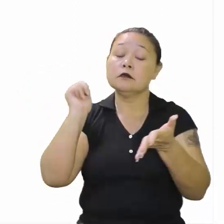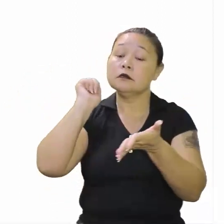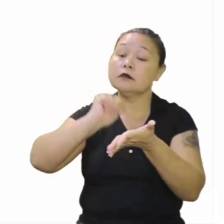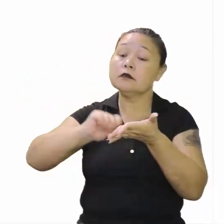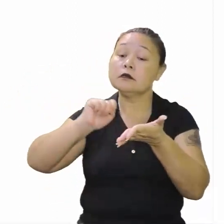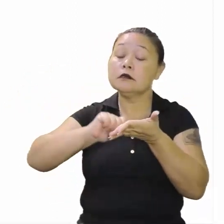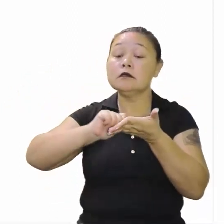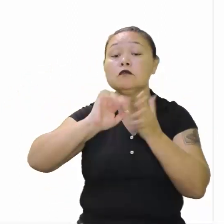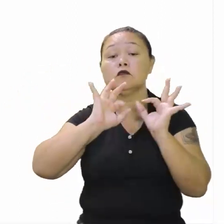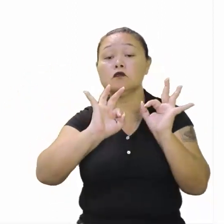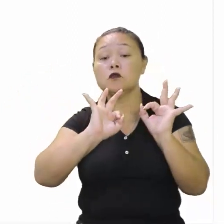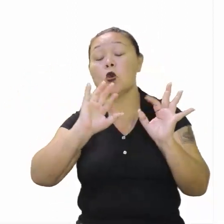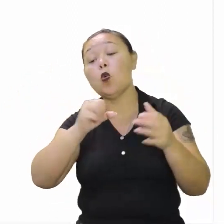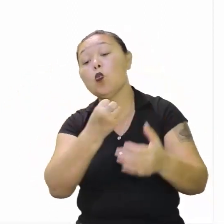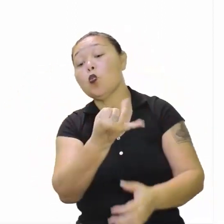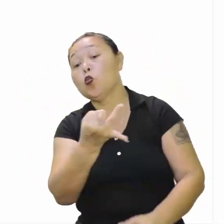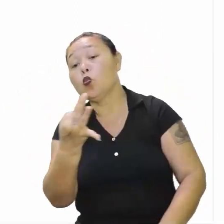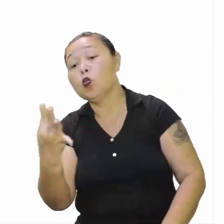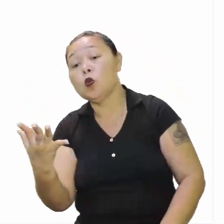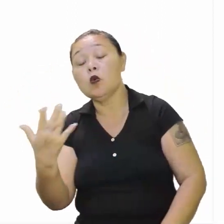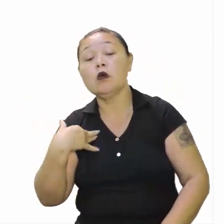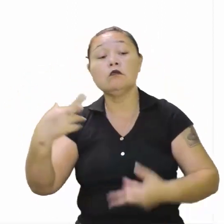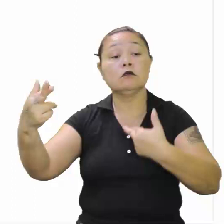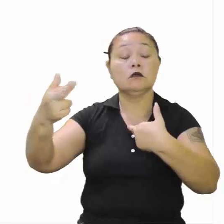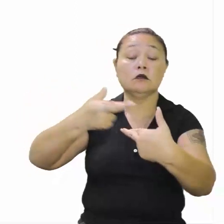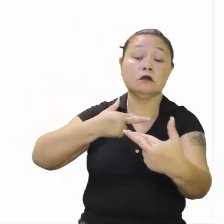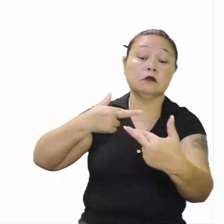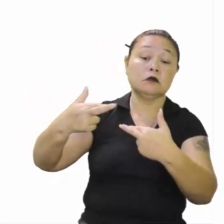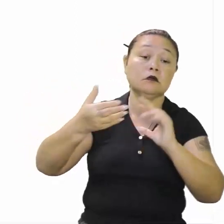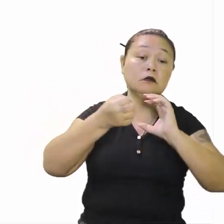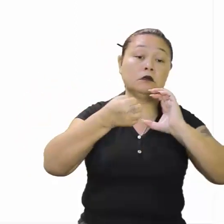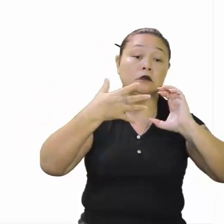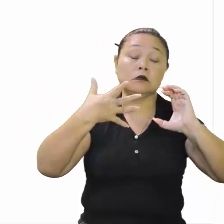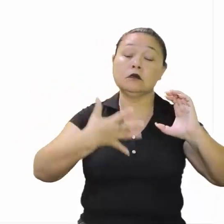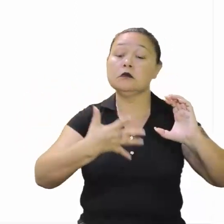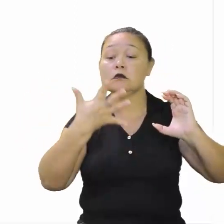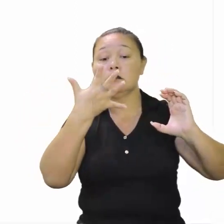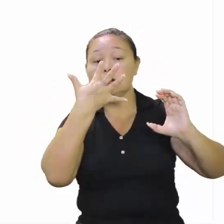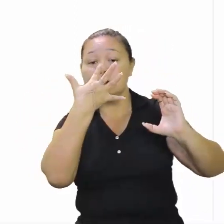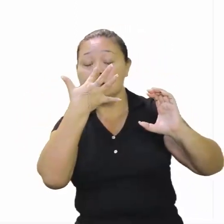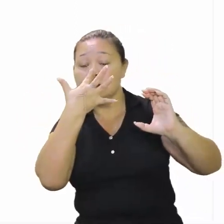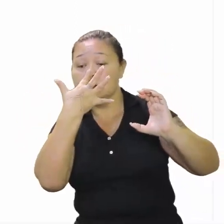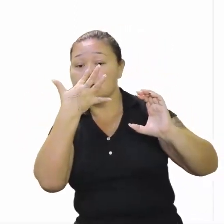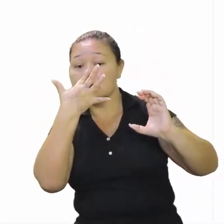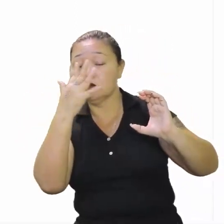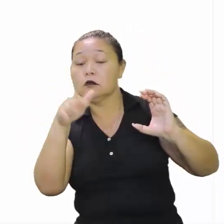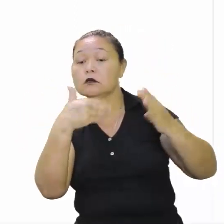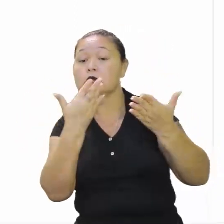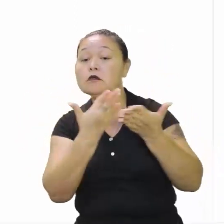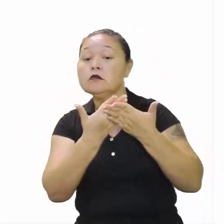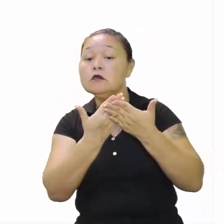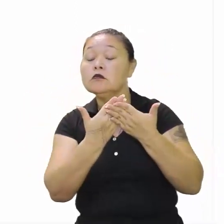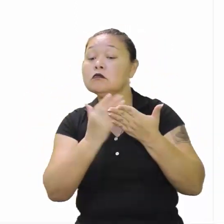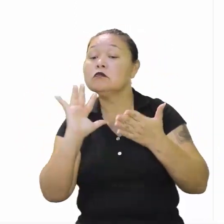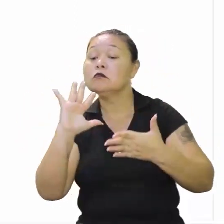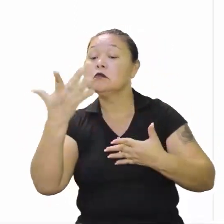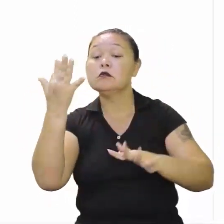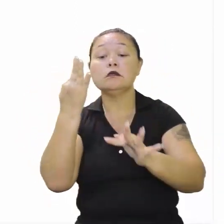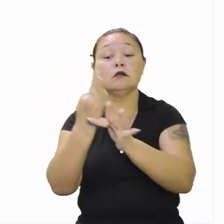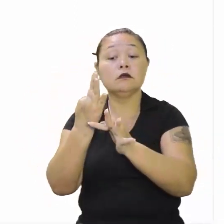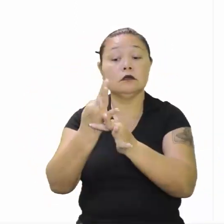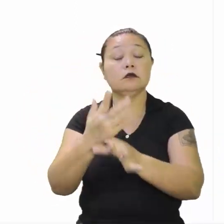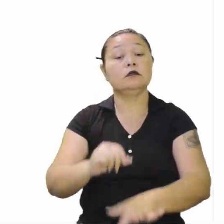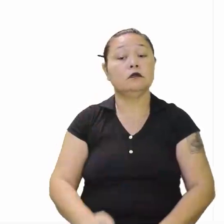descreve qualitativamente e quantitativamente as relações entre as propriedades observadas no estudo dos